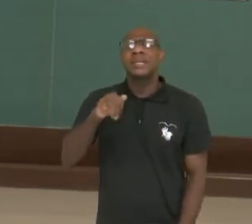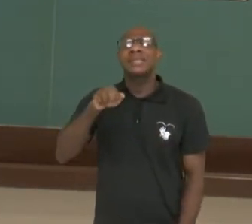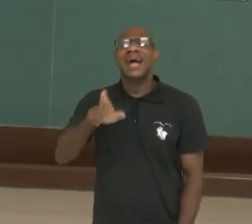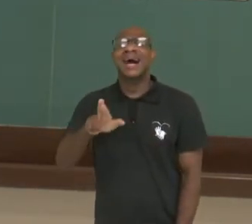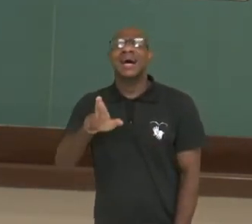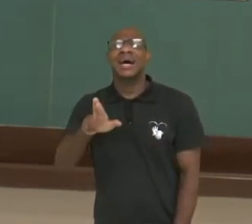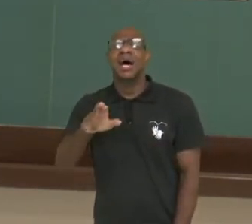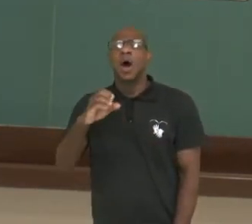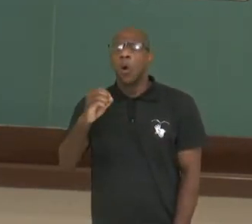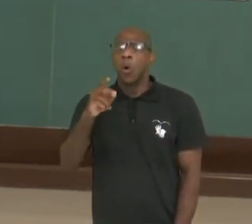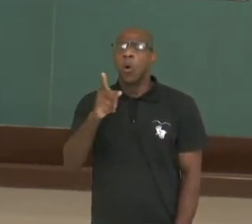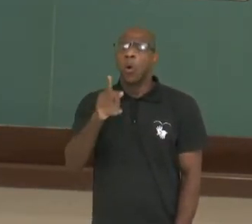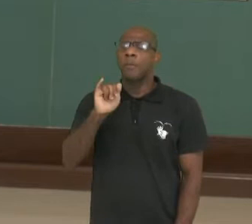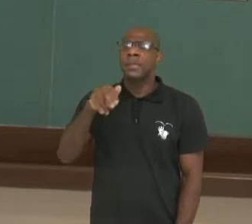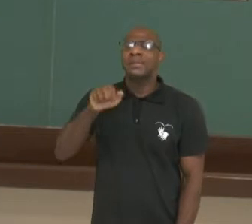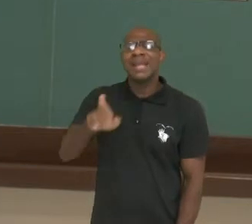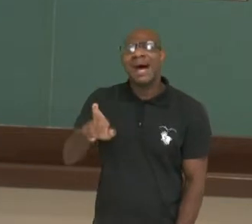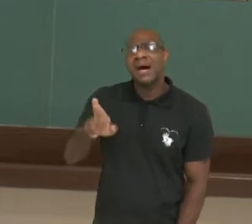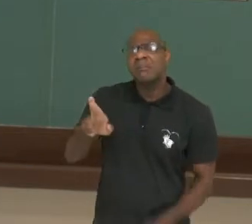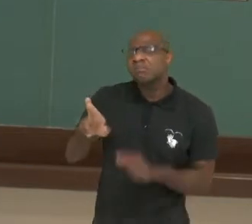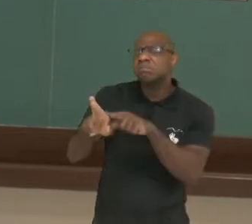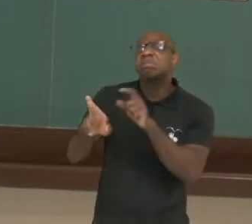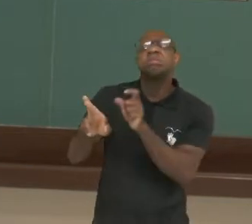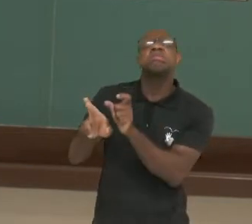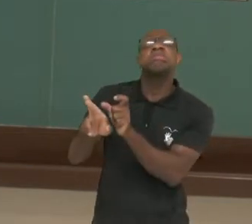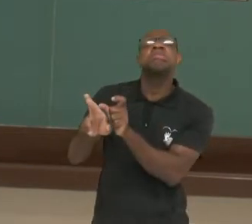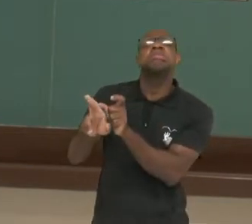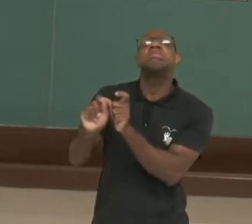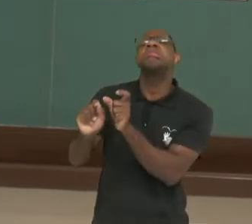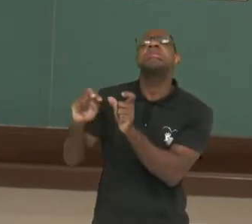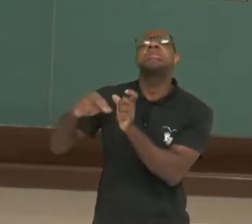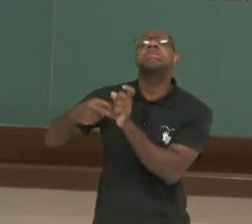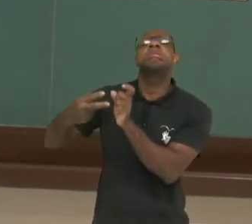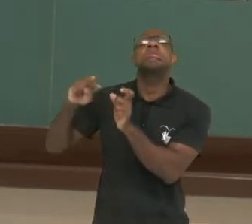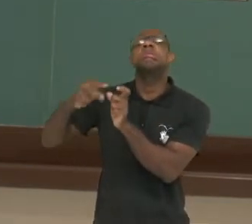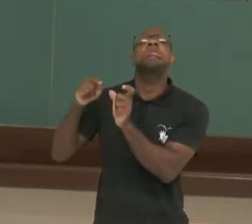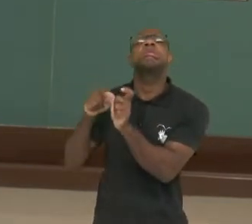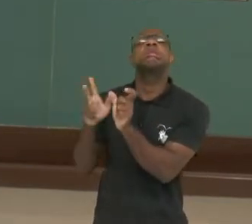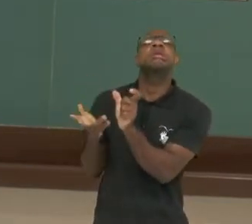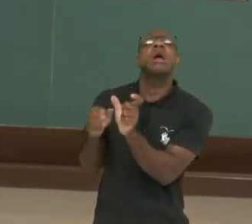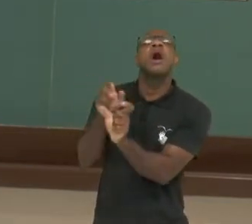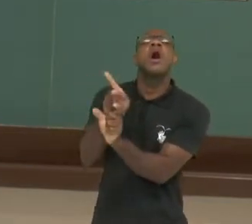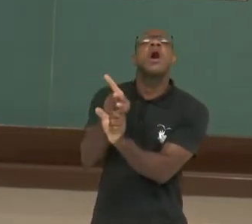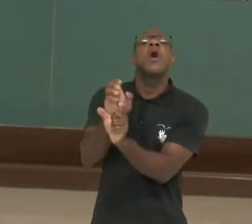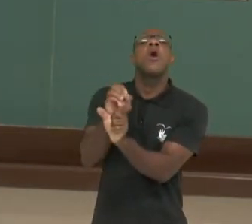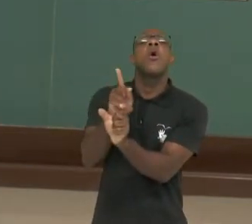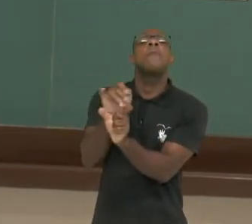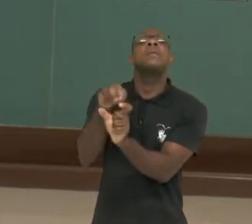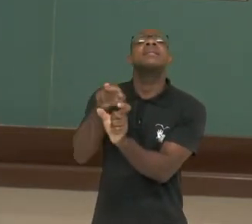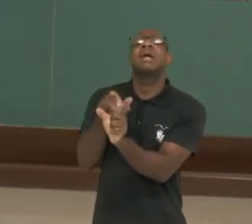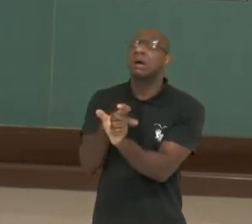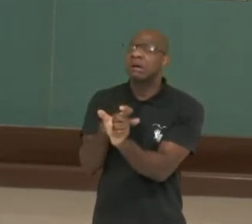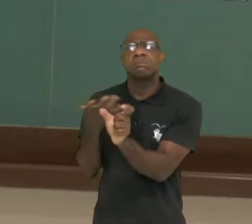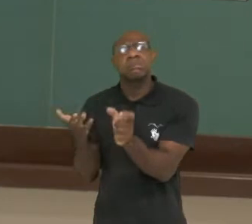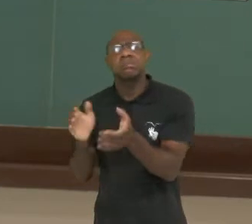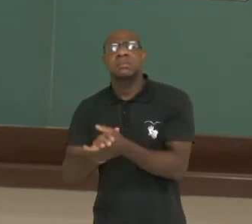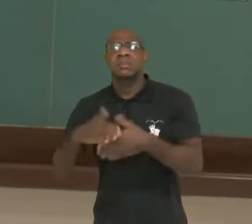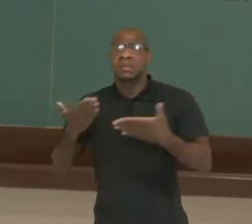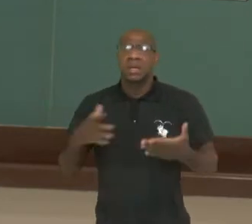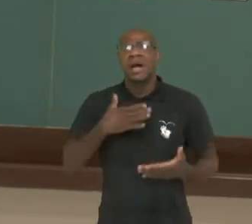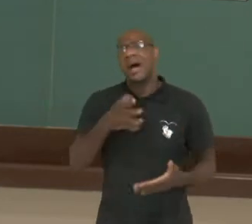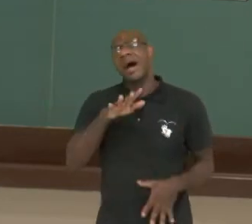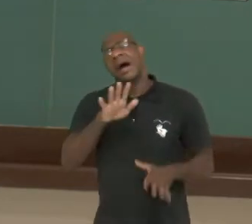opinar? Vocês às vezes também já viram que em alguns momentos os professores solicitam uma redação no qual o